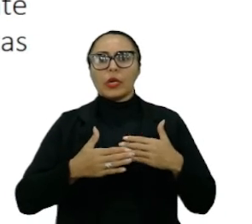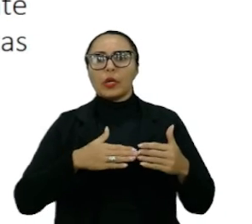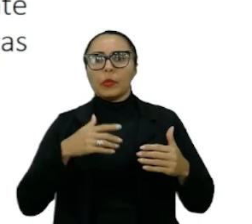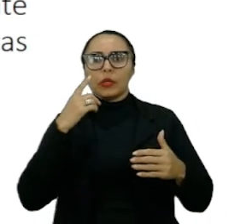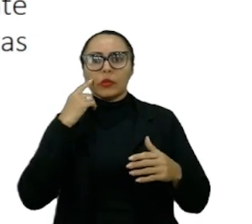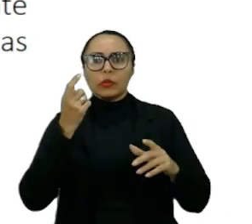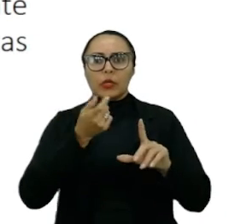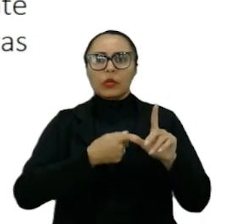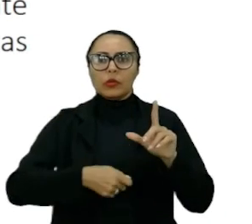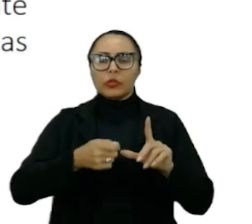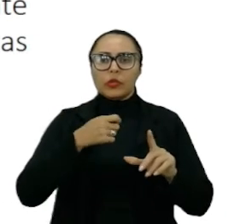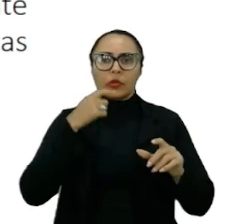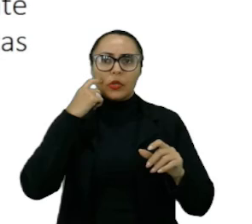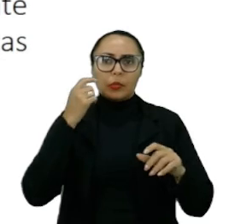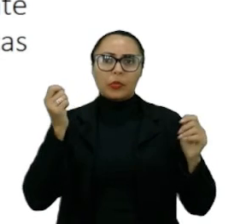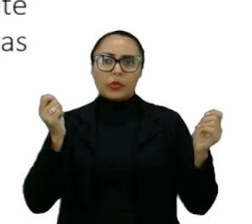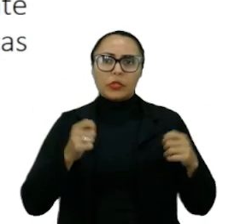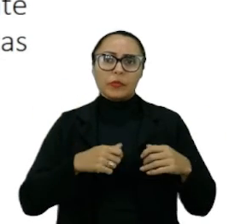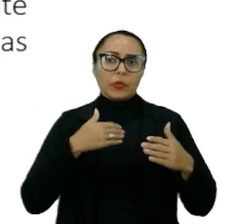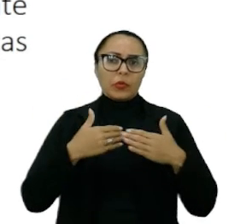possível aprimorar qualquer processo.